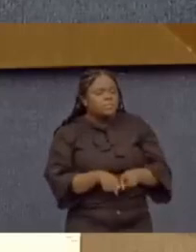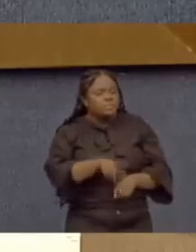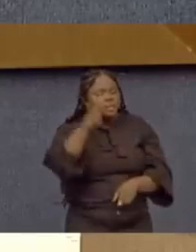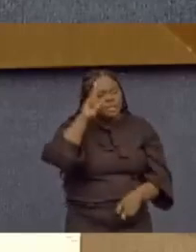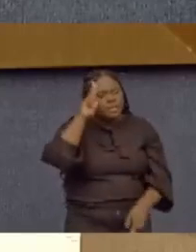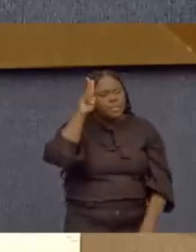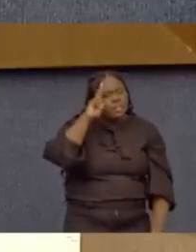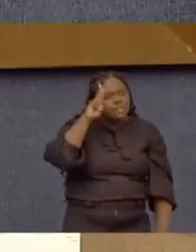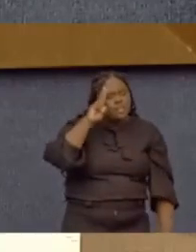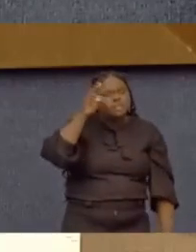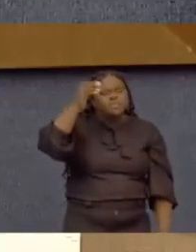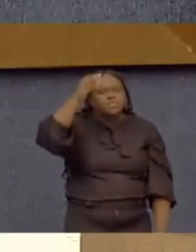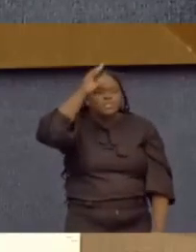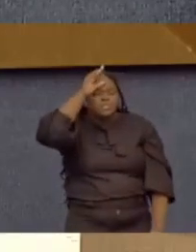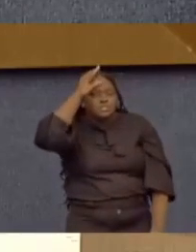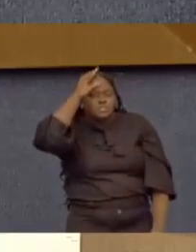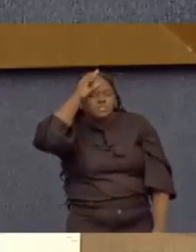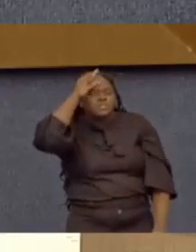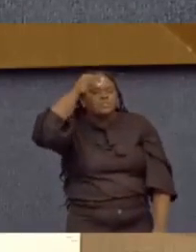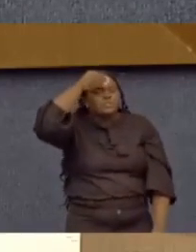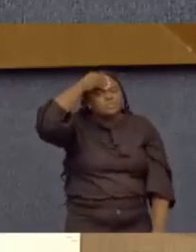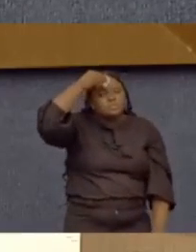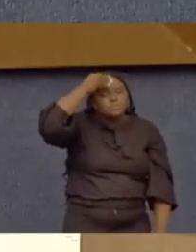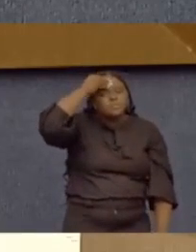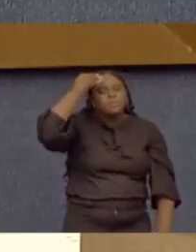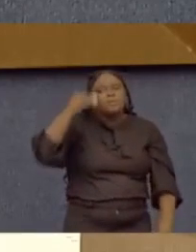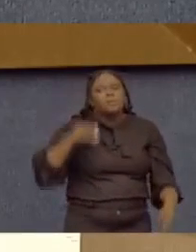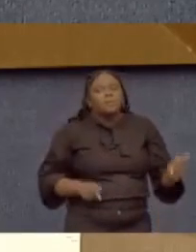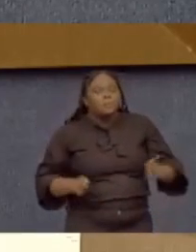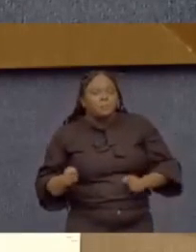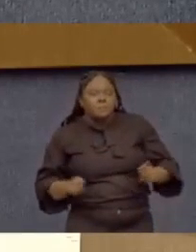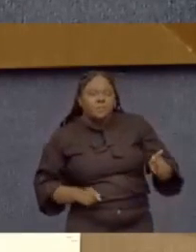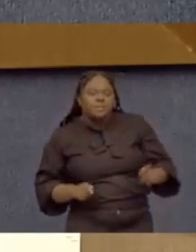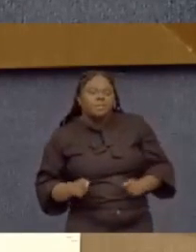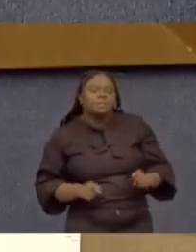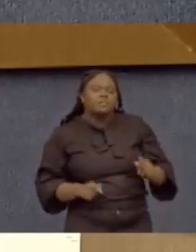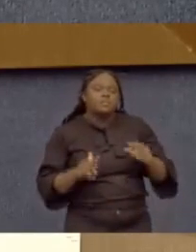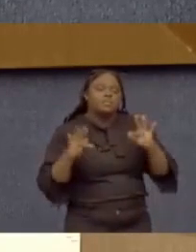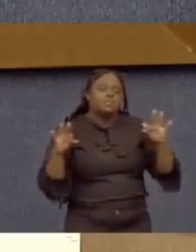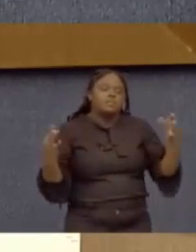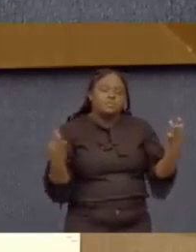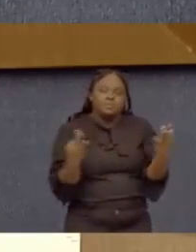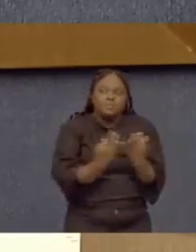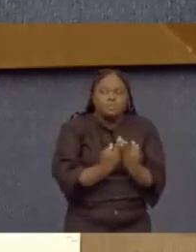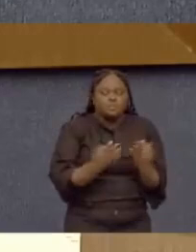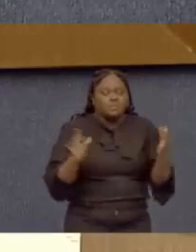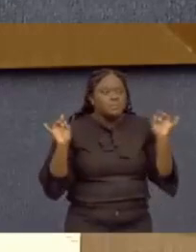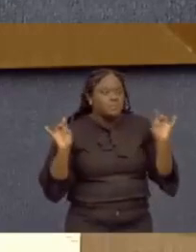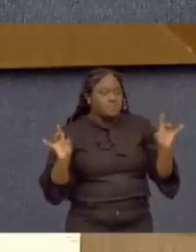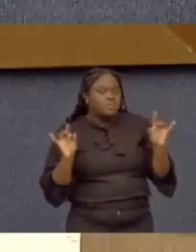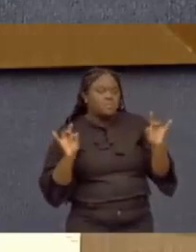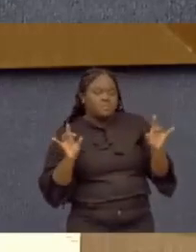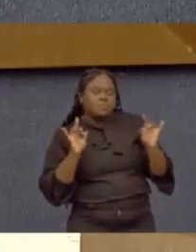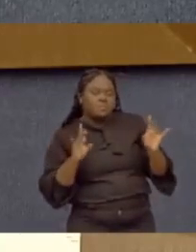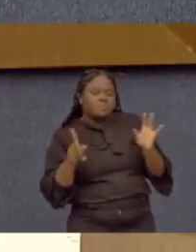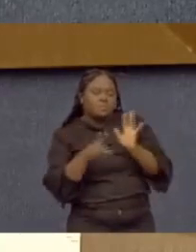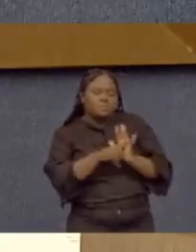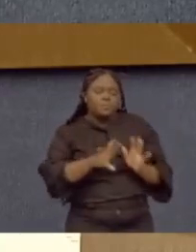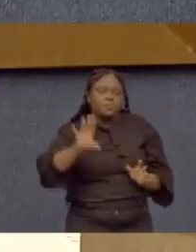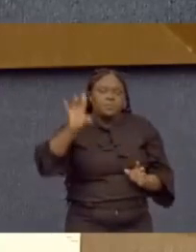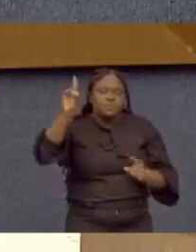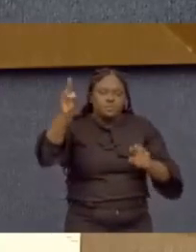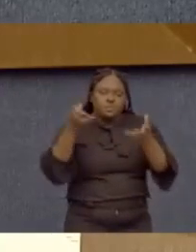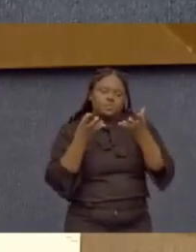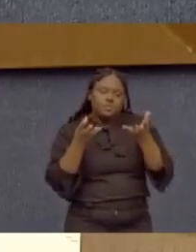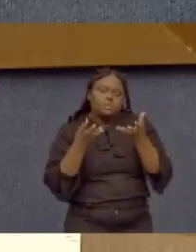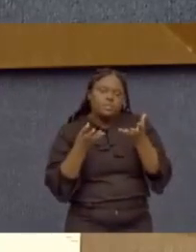primos, afilhados, padrinhos e parentes mais ou menos distantes. A família é um bem tão precioso que o próprio Deus quis